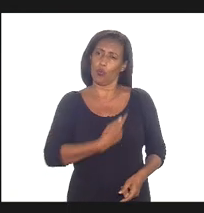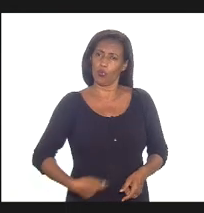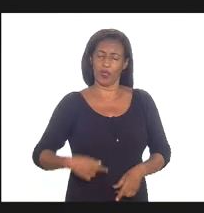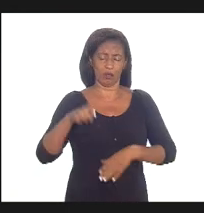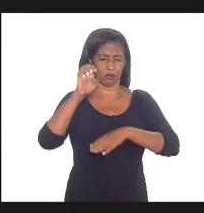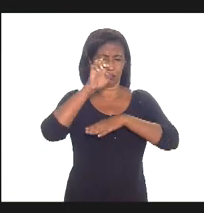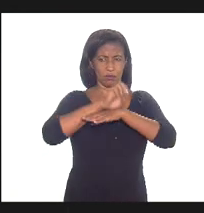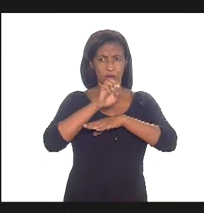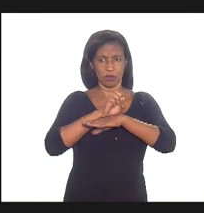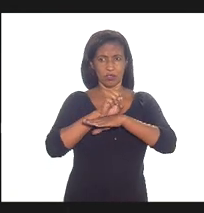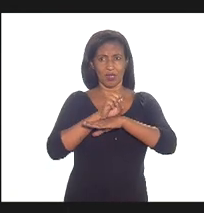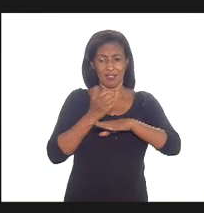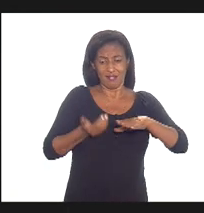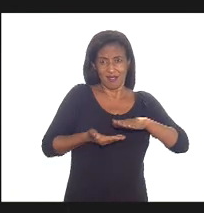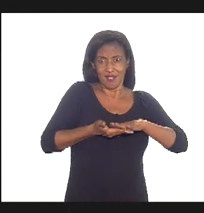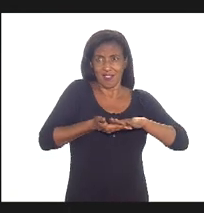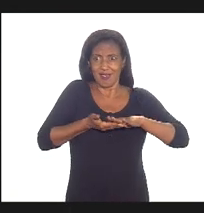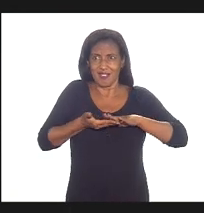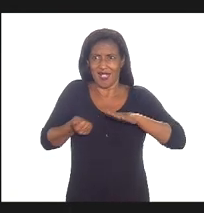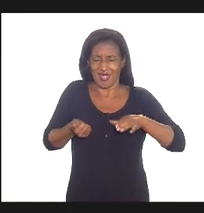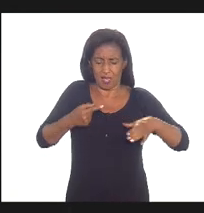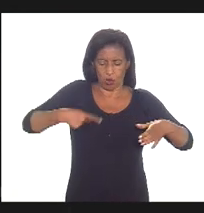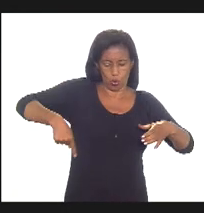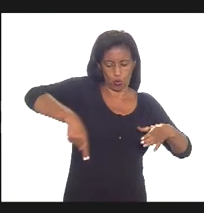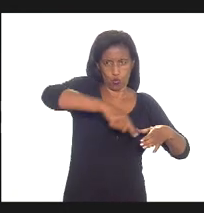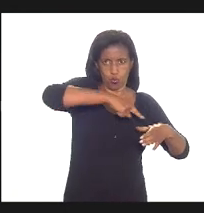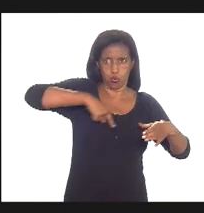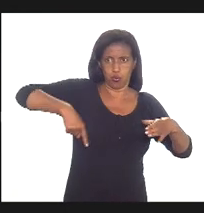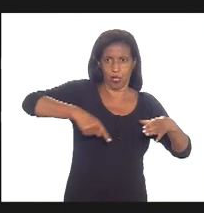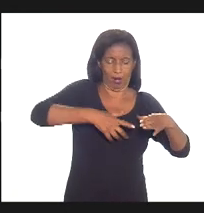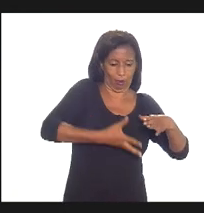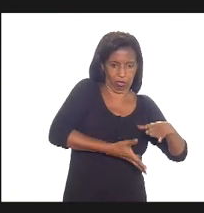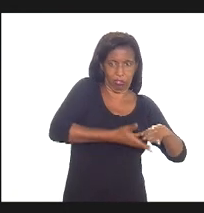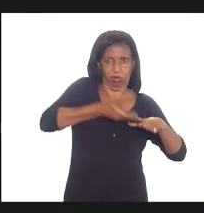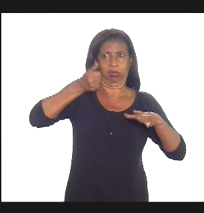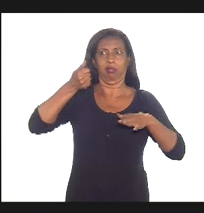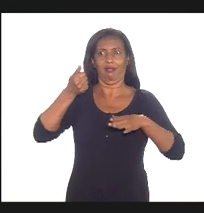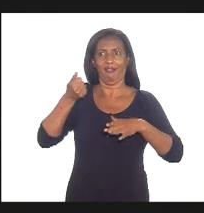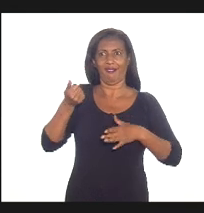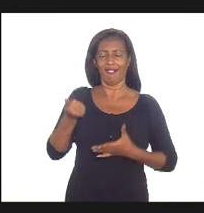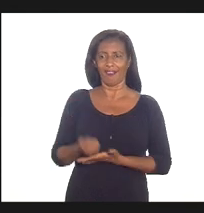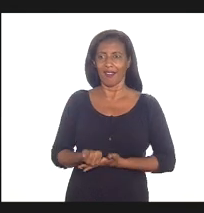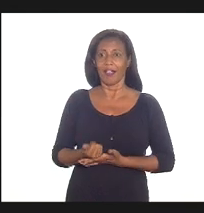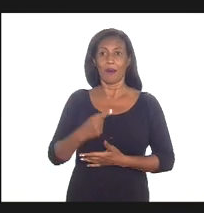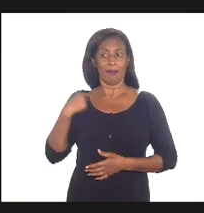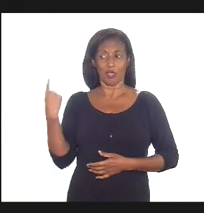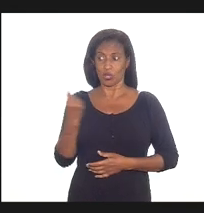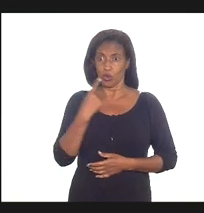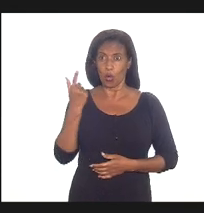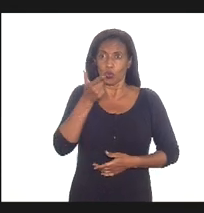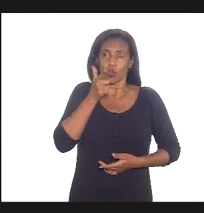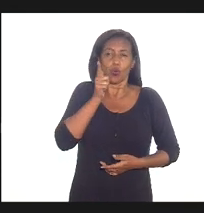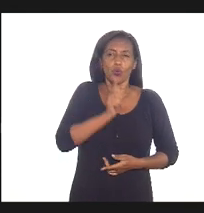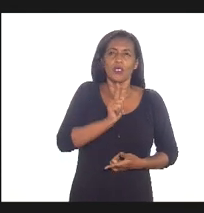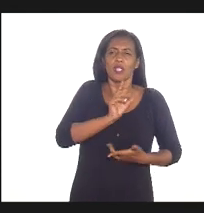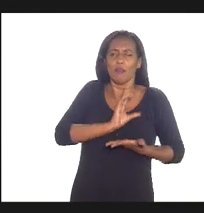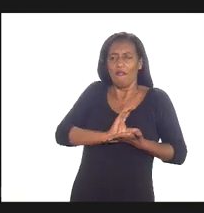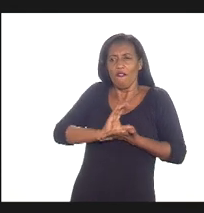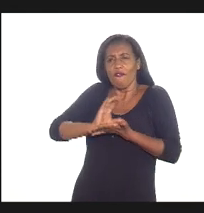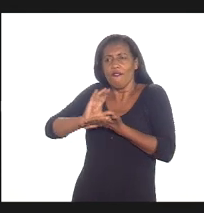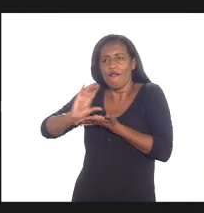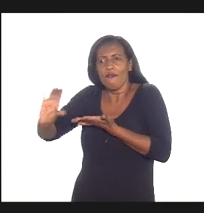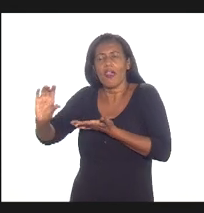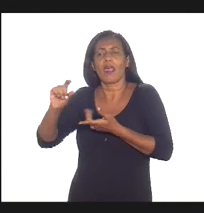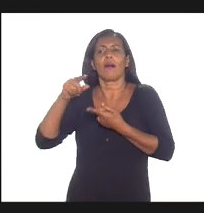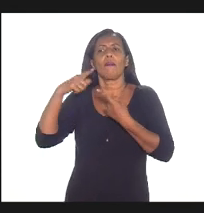Janeiro sair do buraco. E foi através da Assembleia Legislativa que nós conseguimos liberar recursos para a Fiocruz, conseguimos liberar